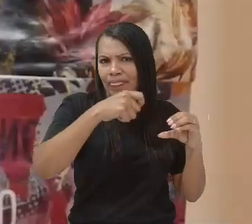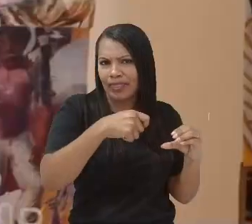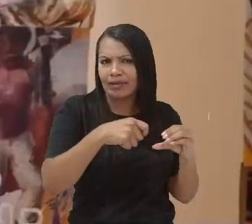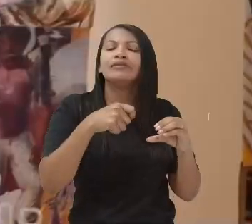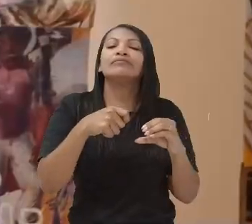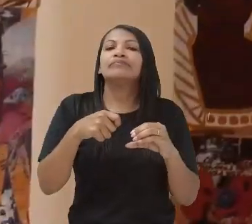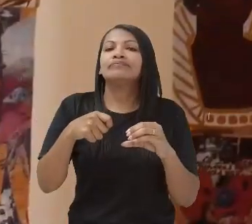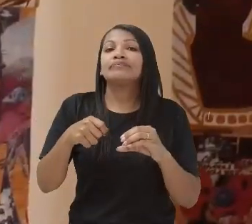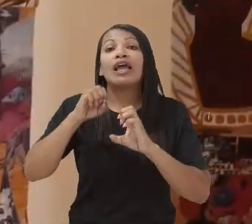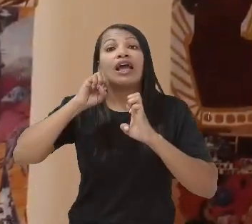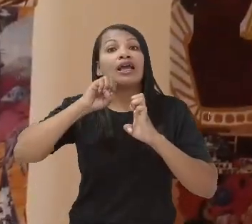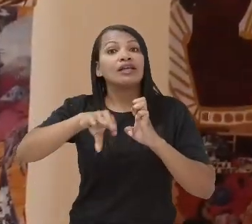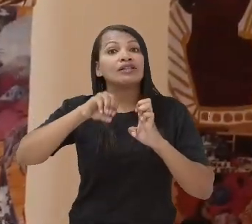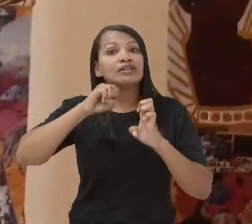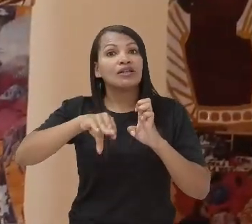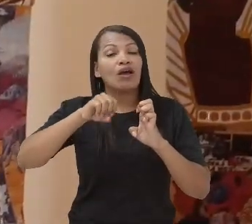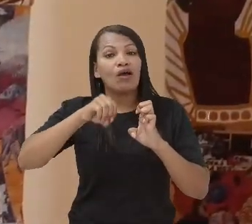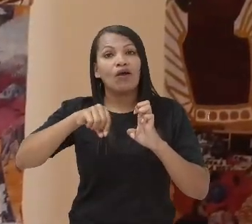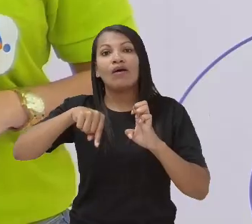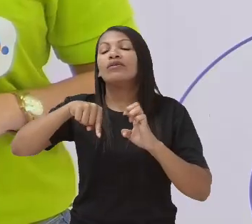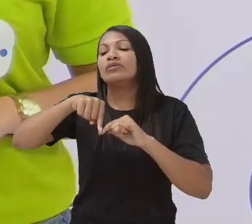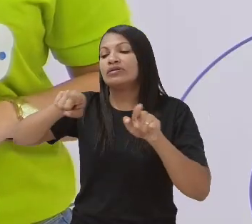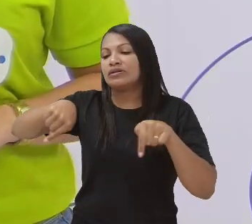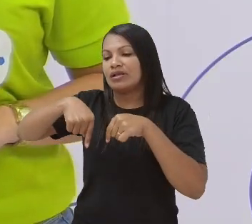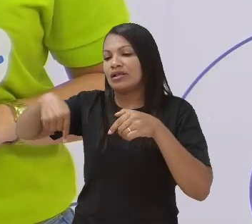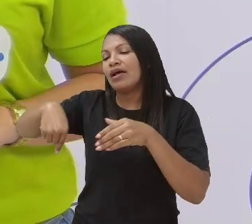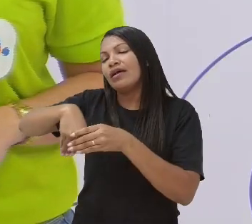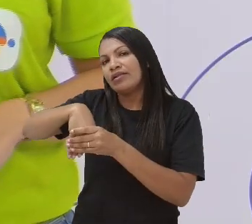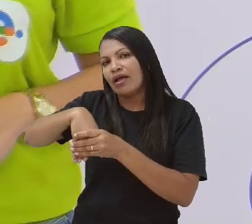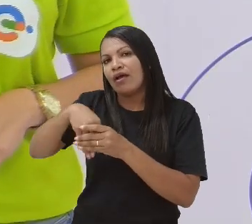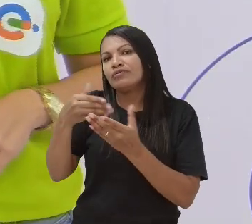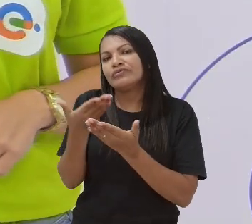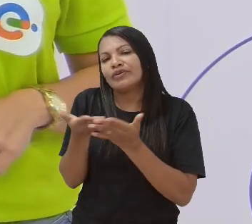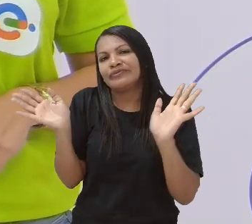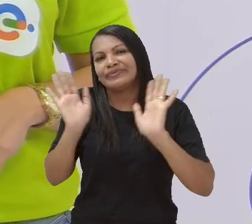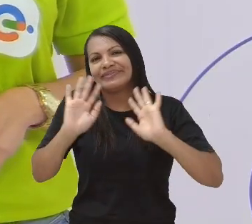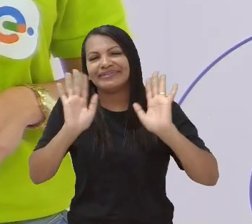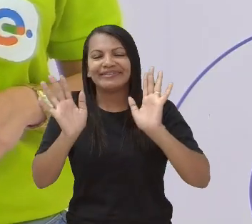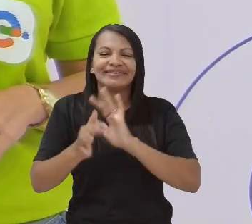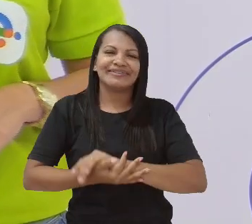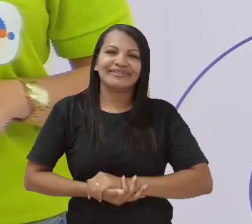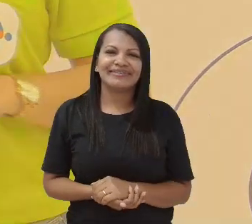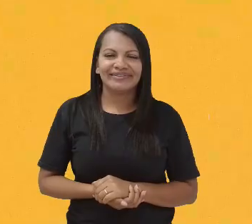do programa Educa Recife em Sala. Até a próxima, gente. Tchau, tchau.